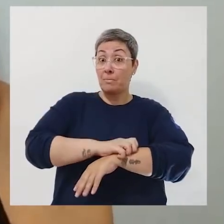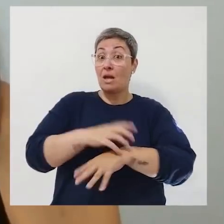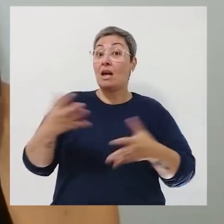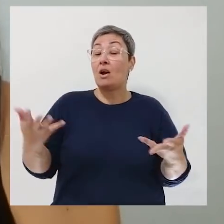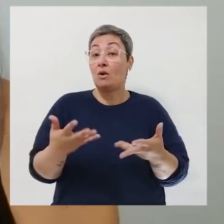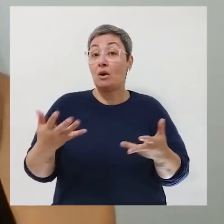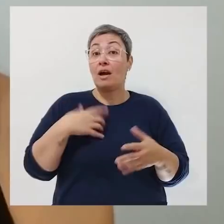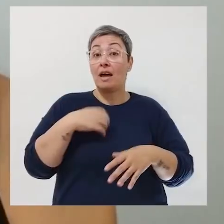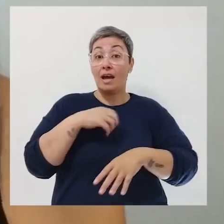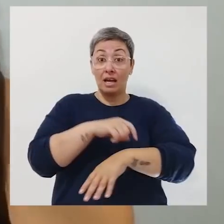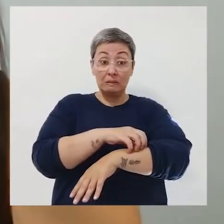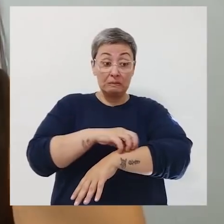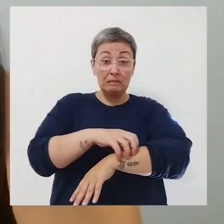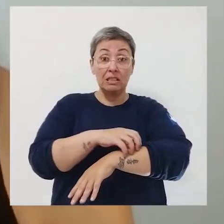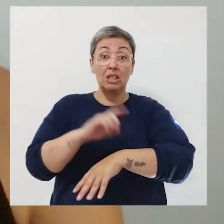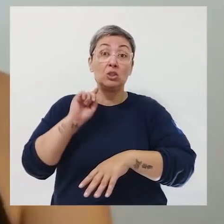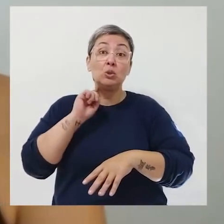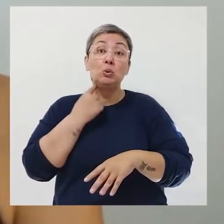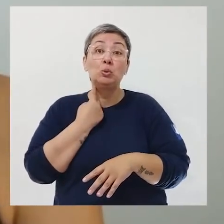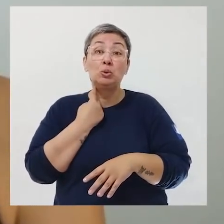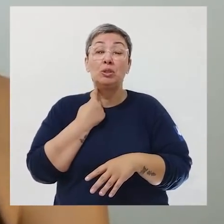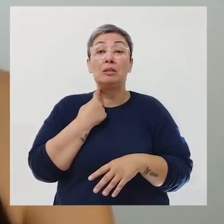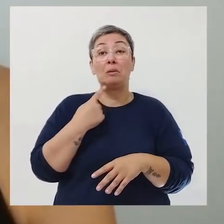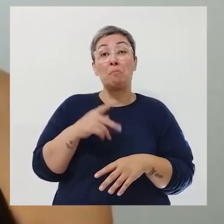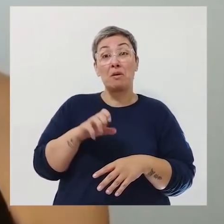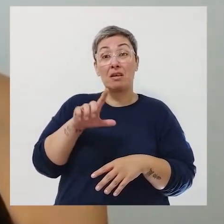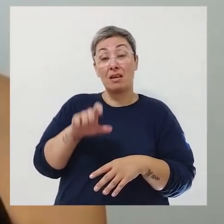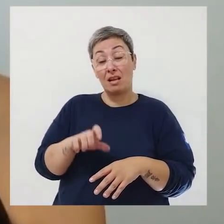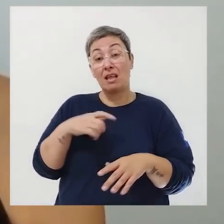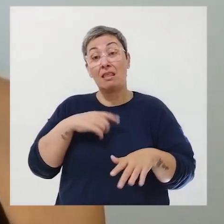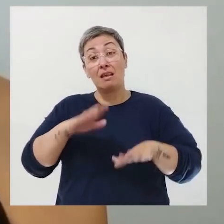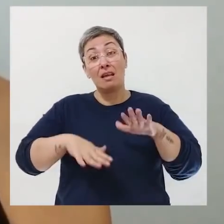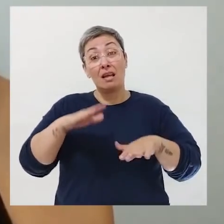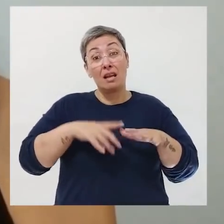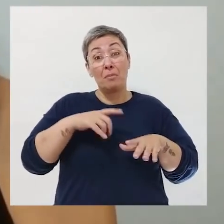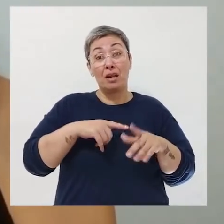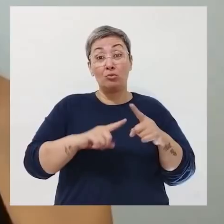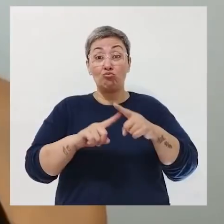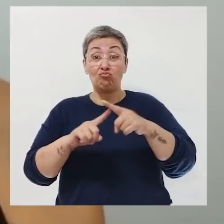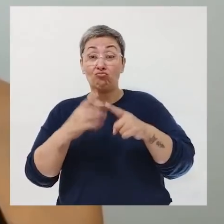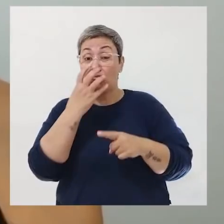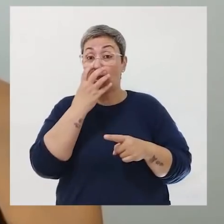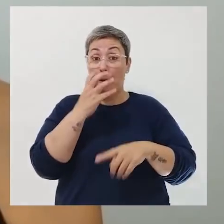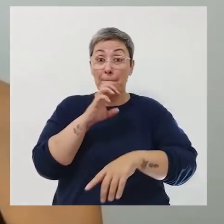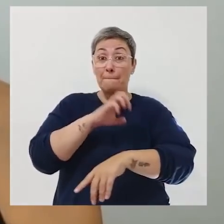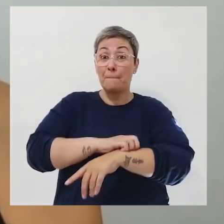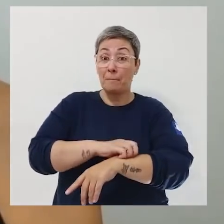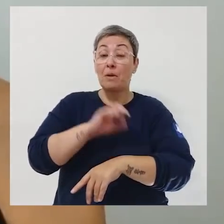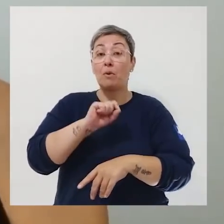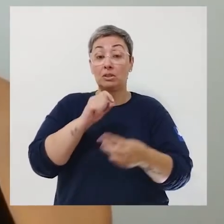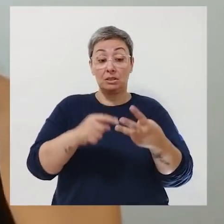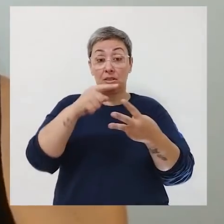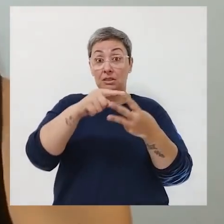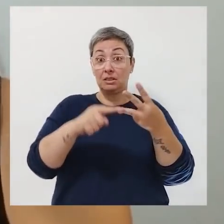mordida hoje em dia é a infecção da nossa pele. Dependendo da raça do cão, as mordidas podem